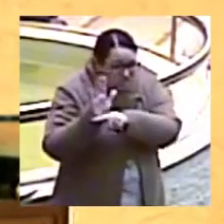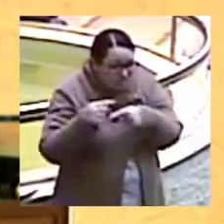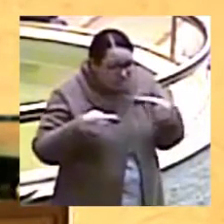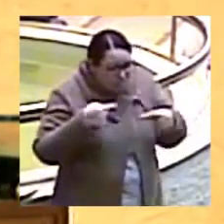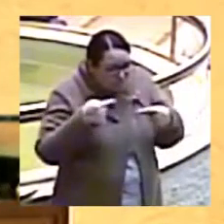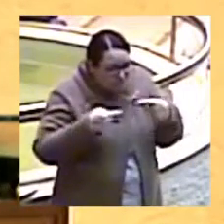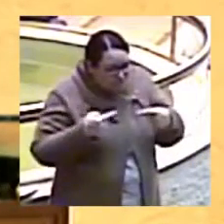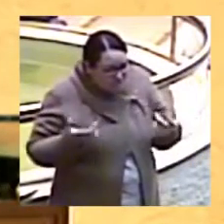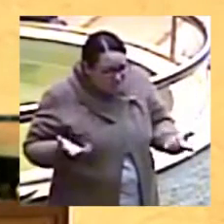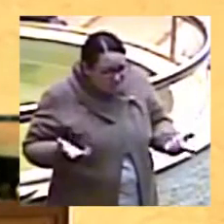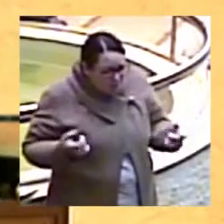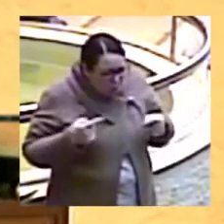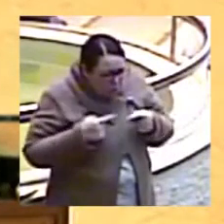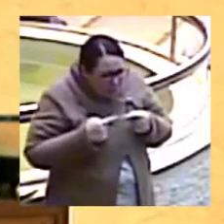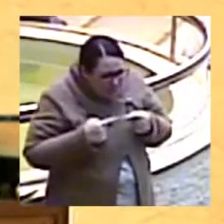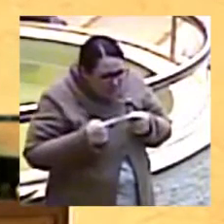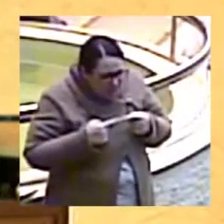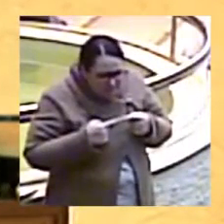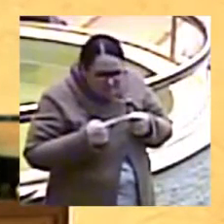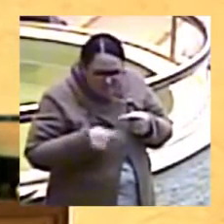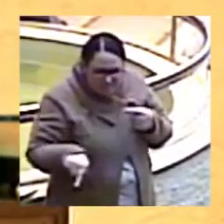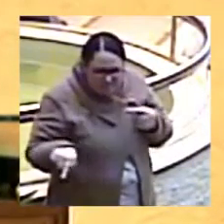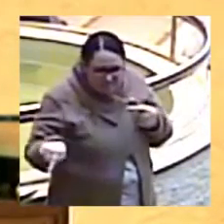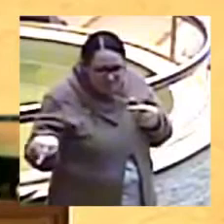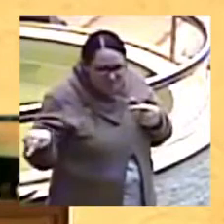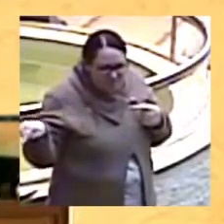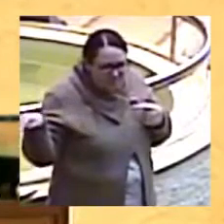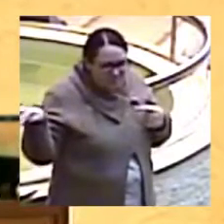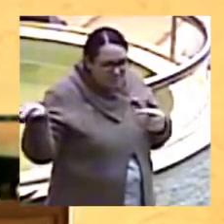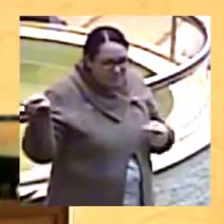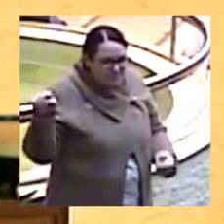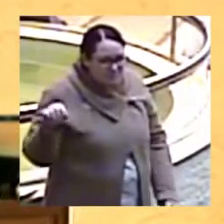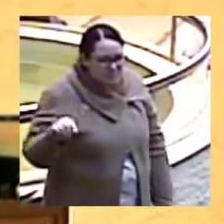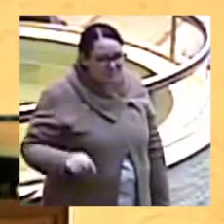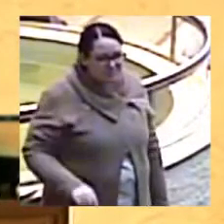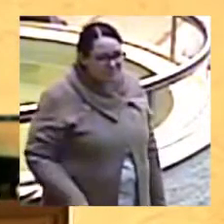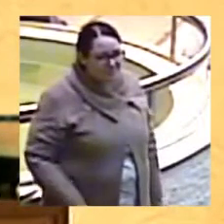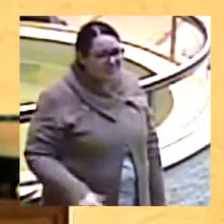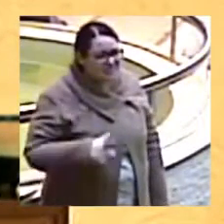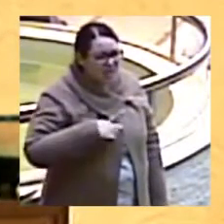policiais, do que pela pregação do evangelho.